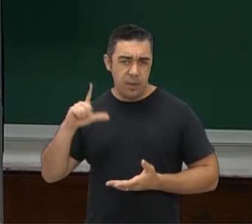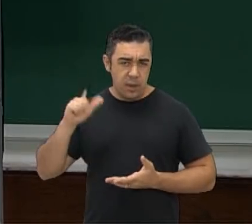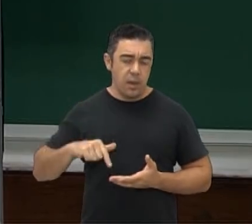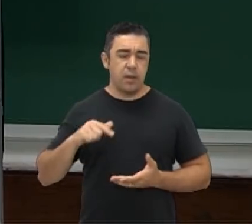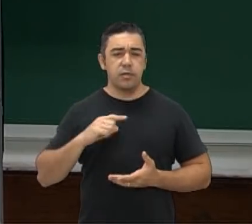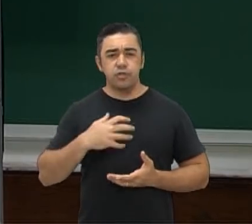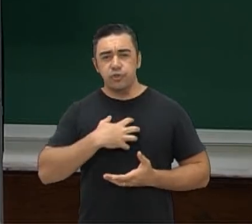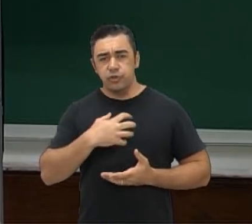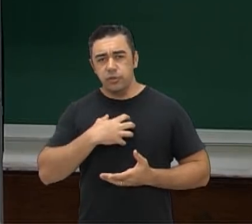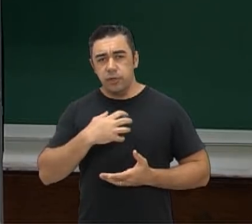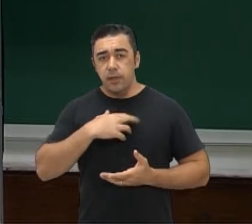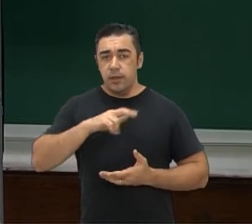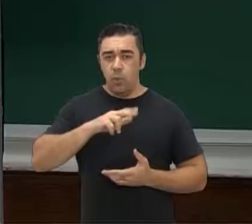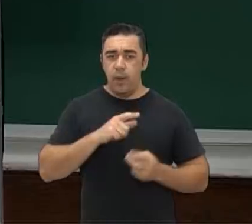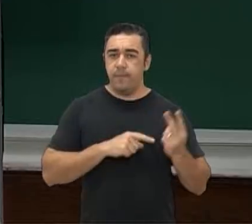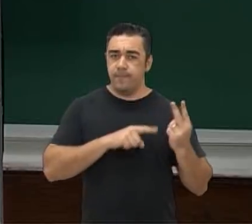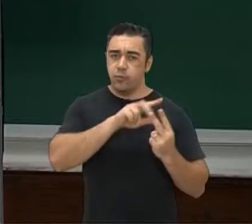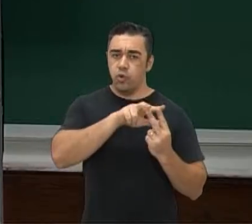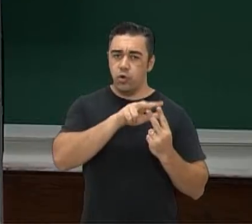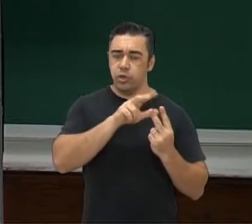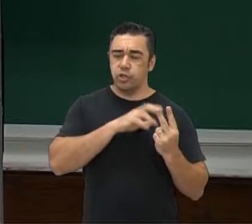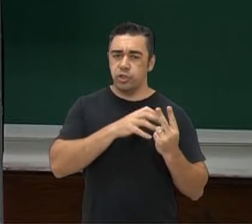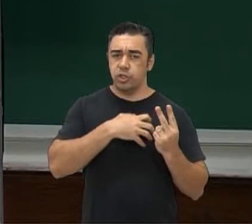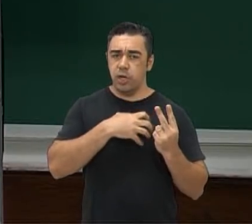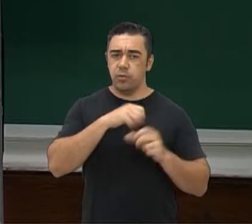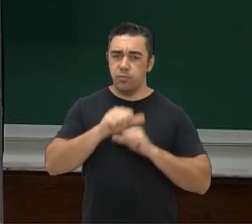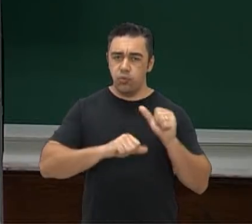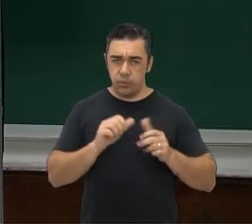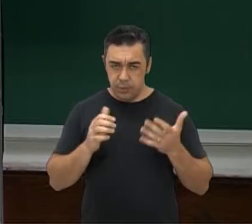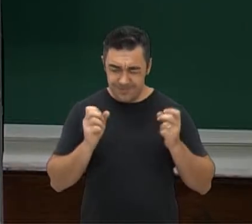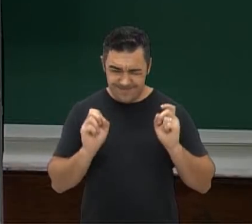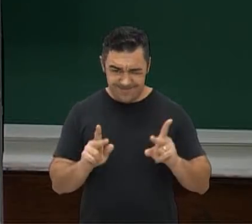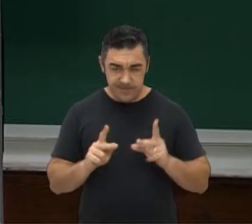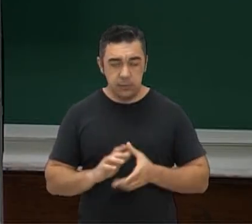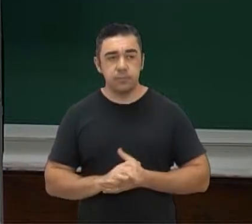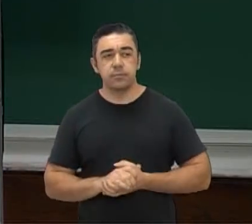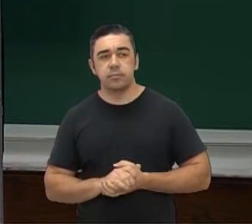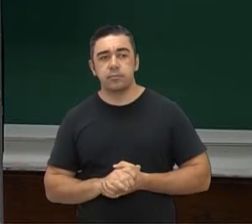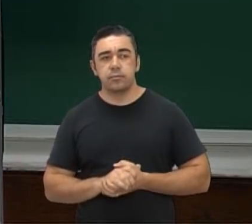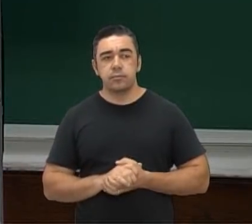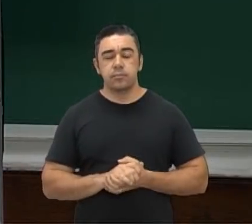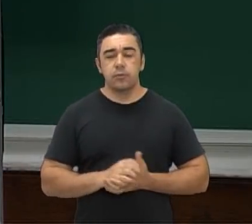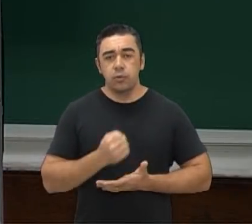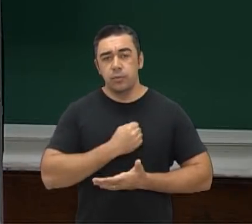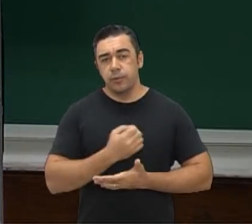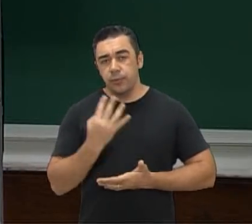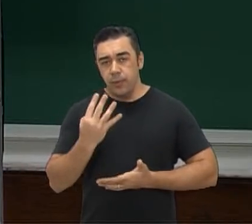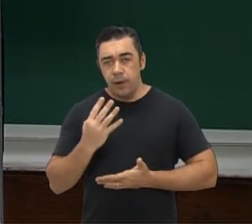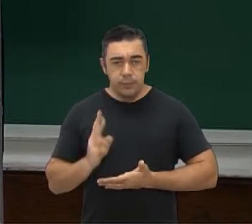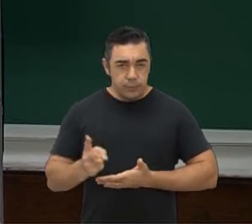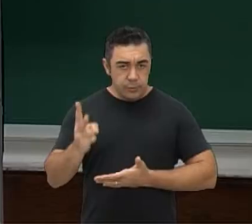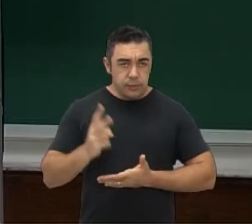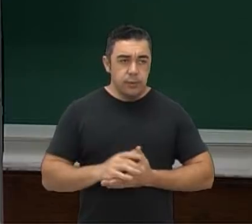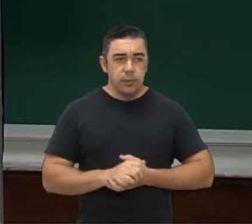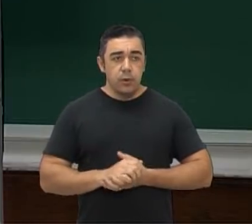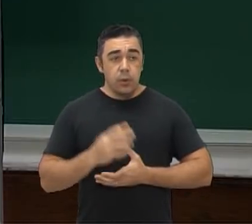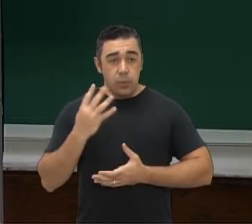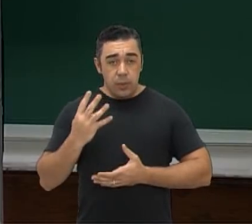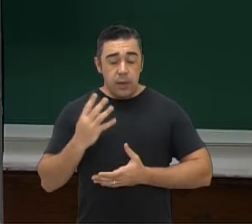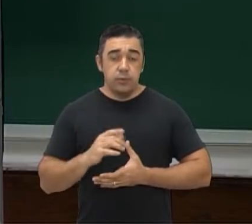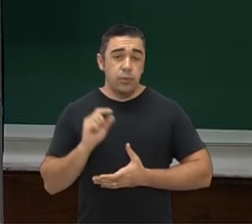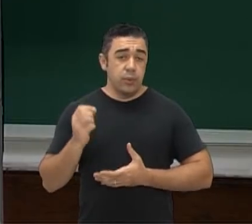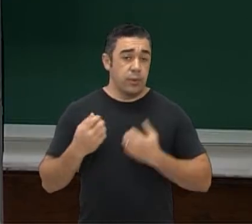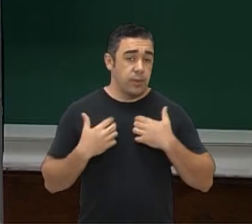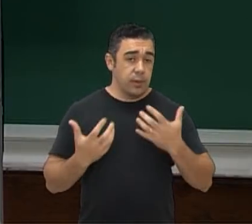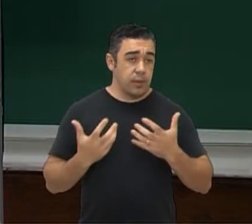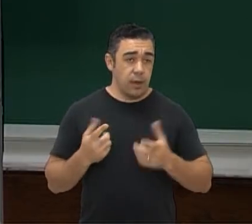uniforme e não biforme utilizado para os dois gêneros no caso, certo? Vamos para mais exercícios. Ó, no exercício 4, eu